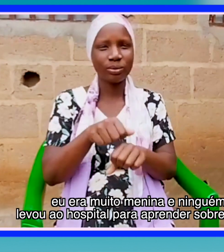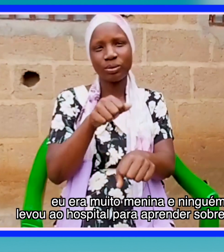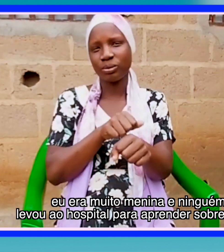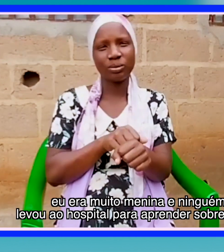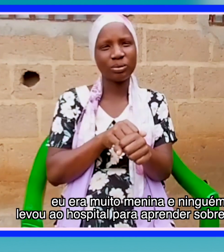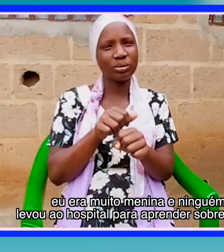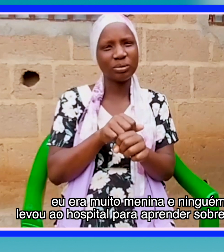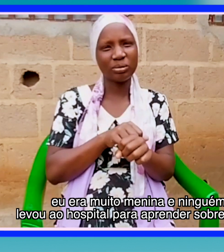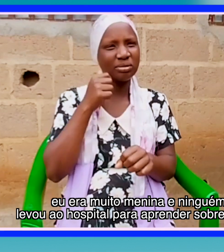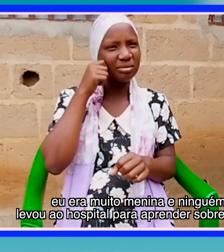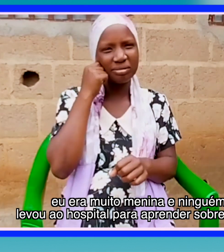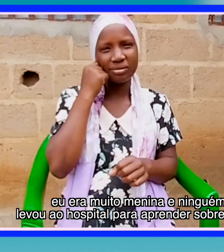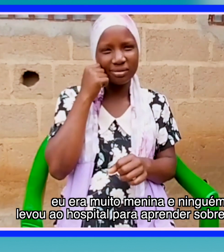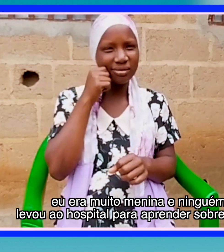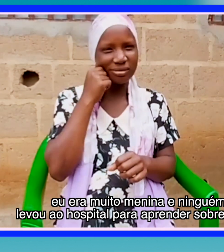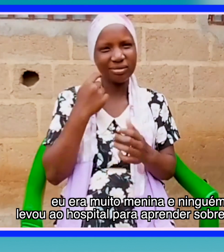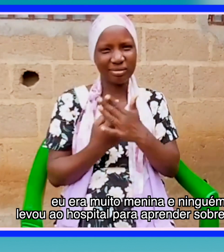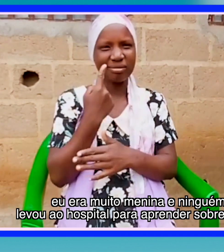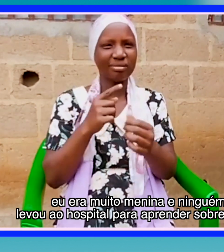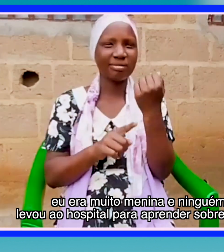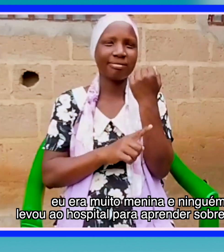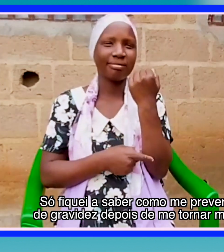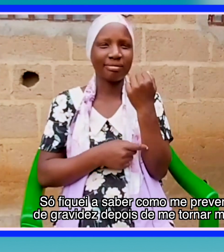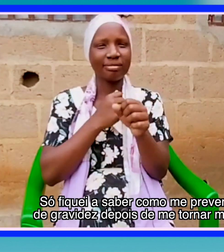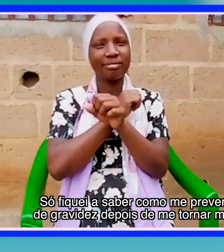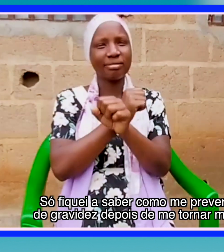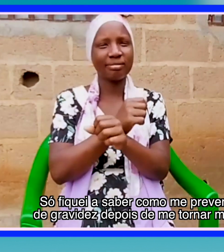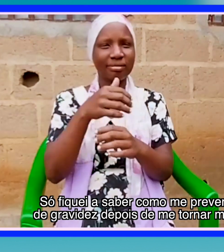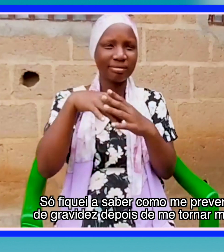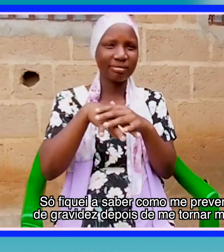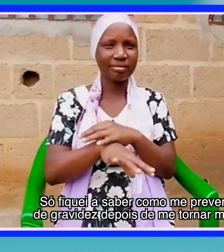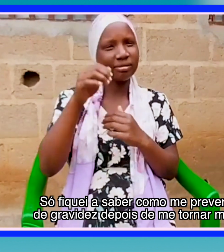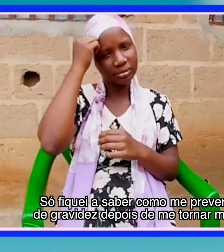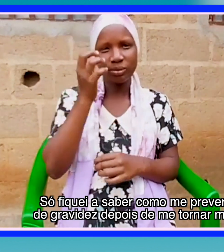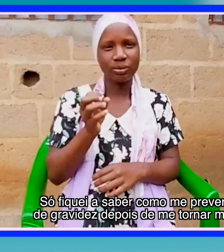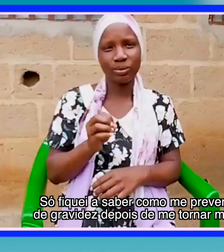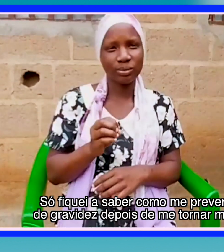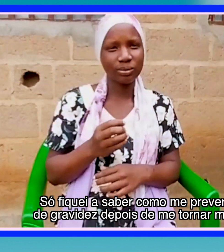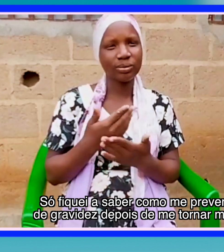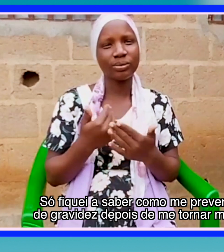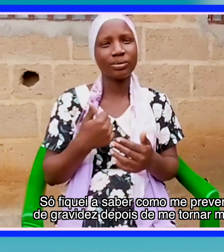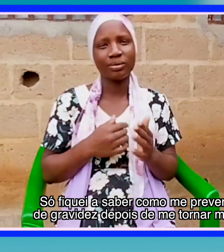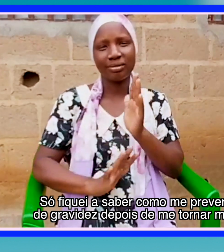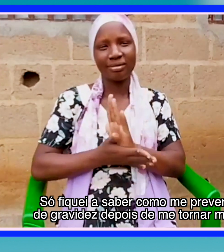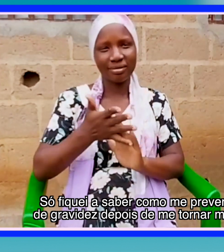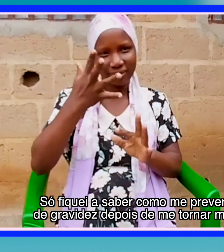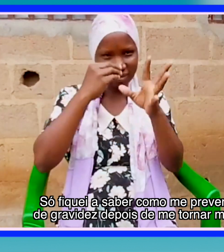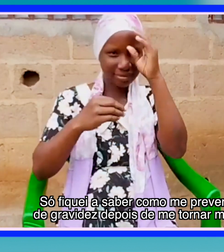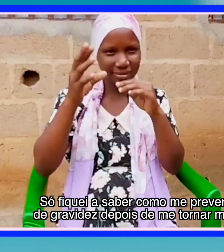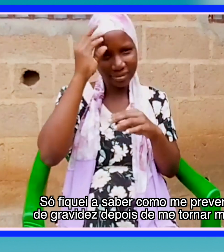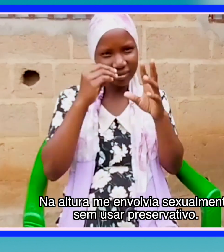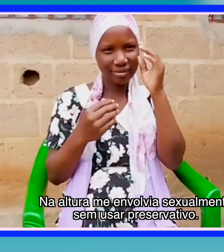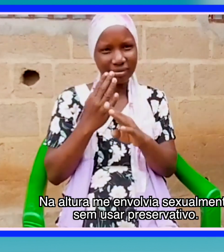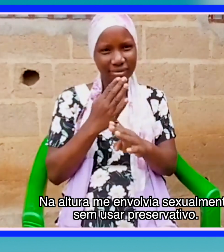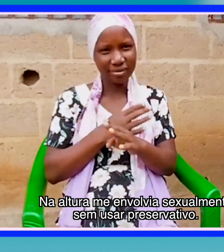levou ao hospital para aprender sobre o assunto. Só fiquei a saber como me prevenir de gravidez depois de me